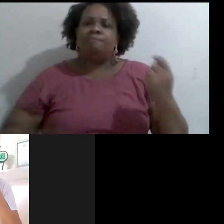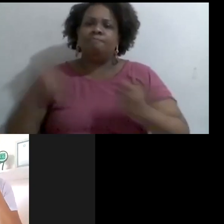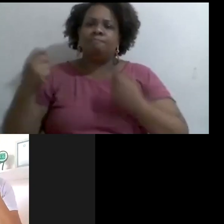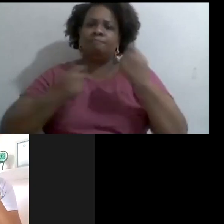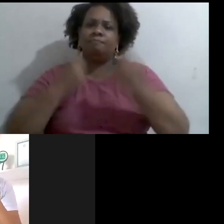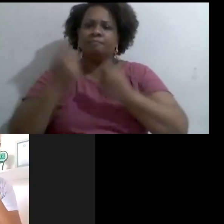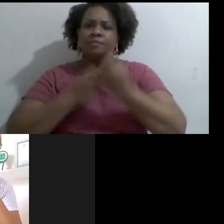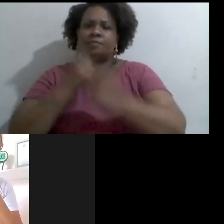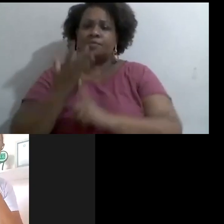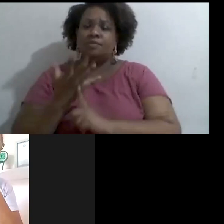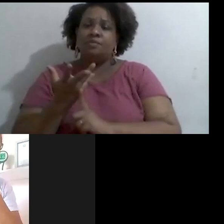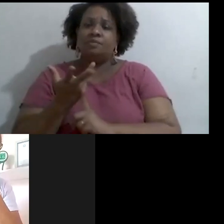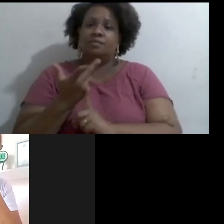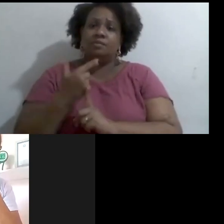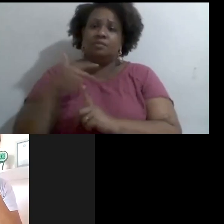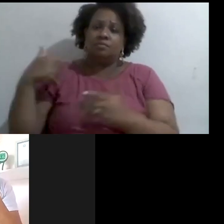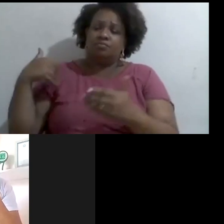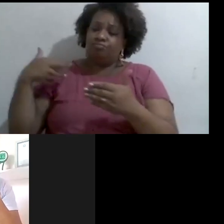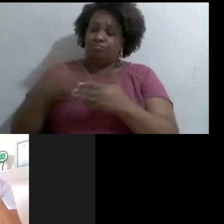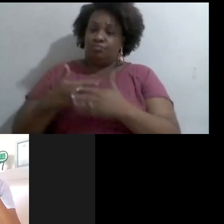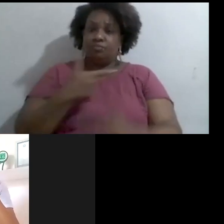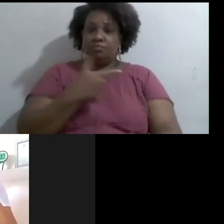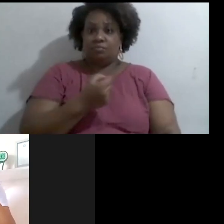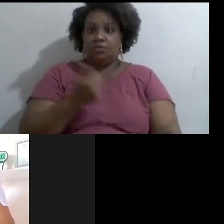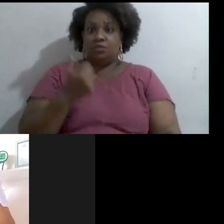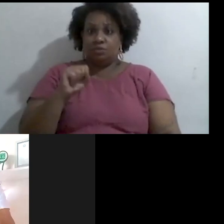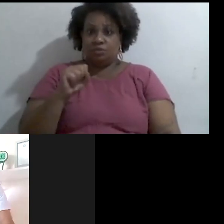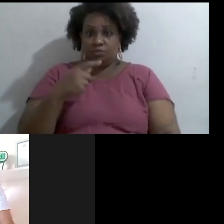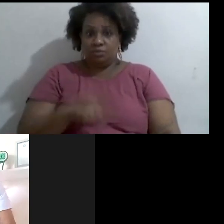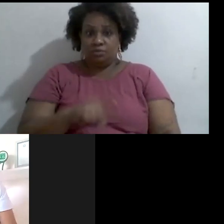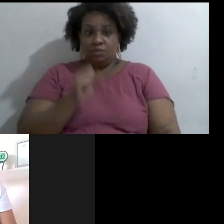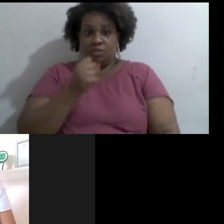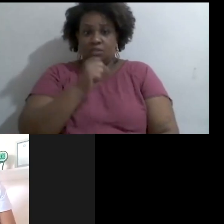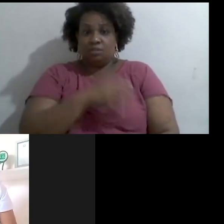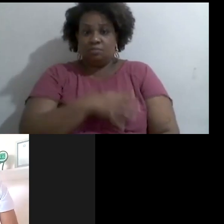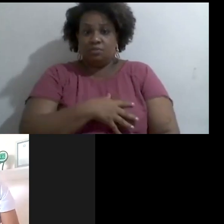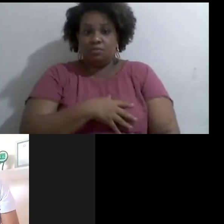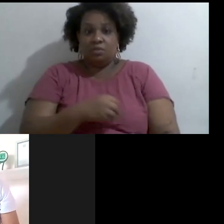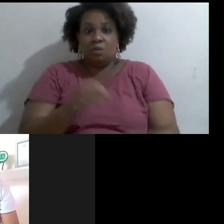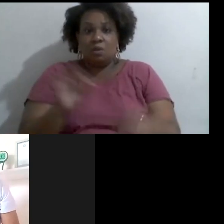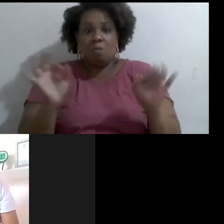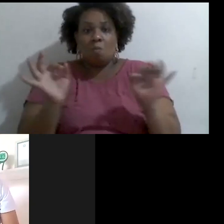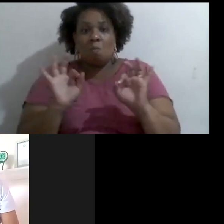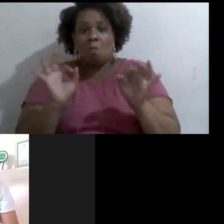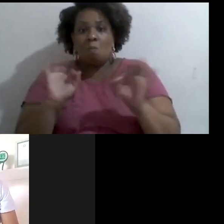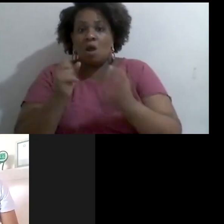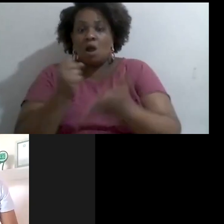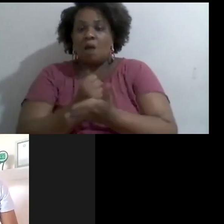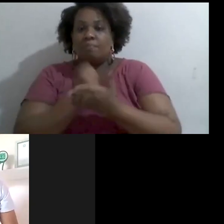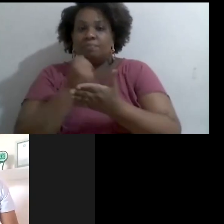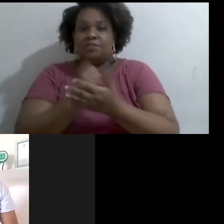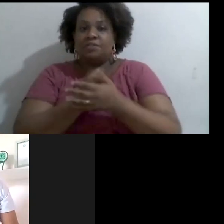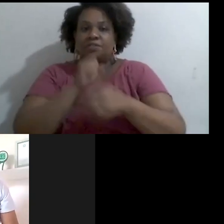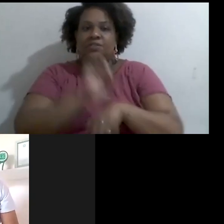Metropolitana desde o ano de 2018 em Simões Filho, sem nenhum apoio da cultura estadual